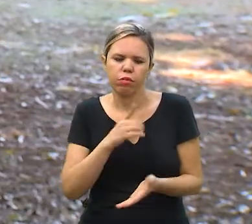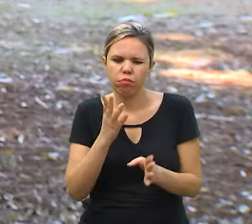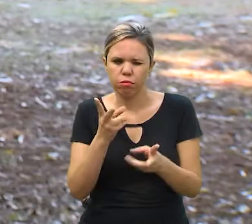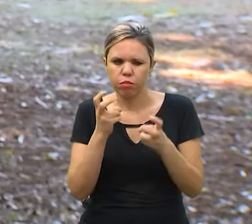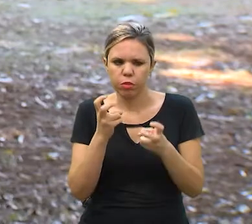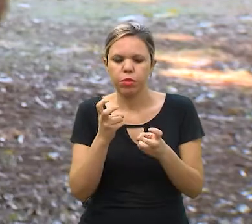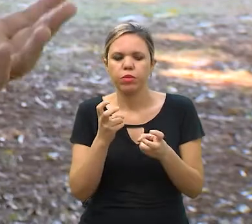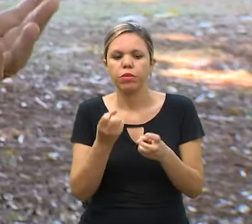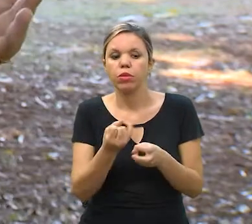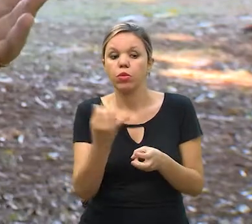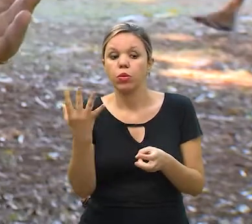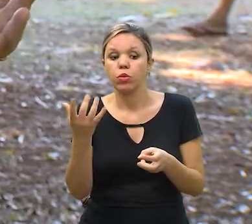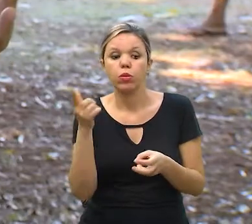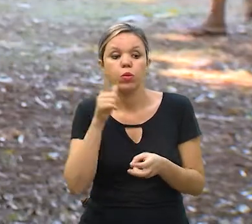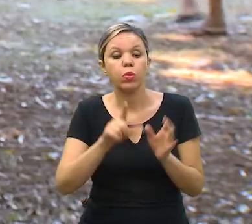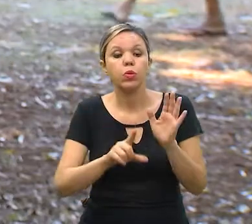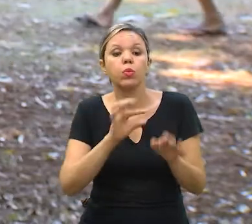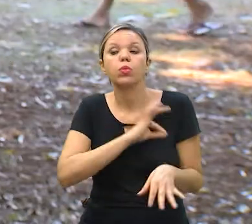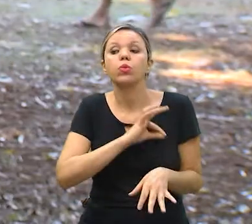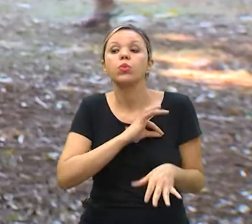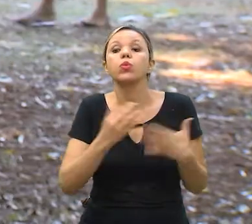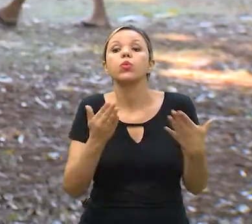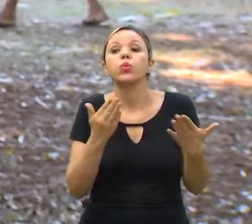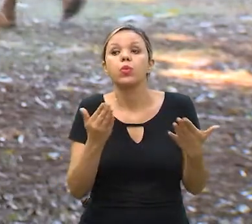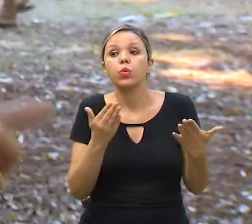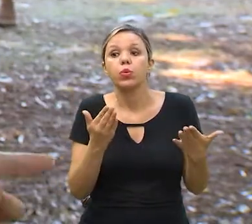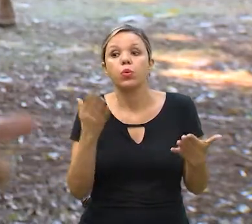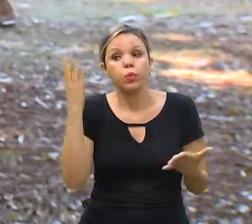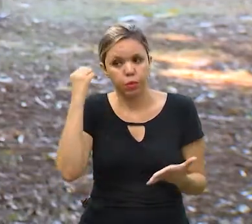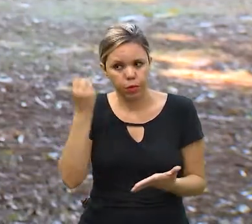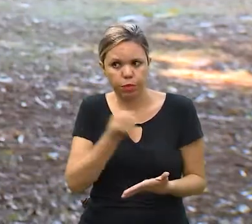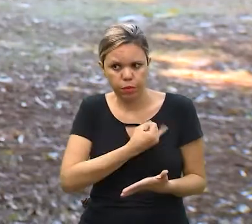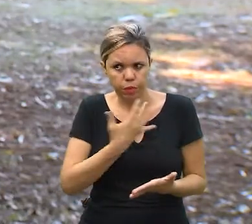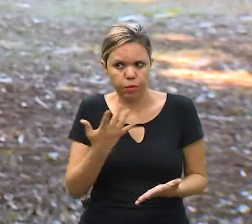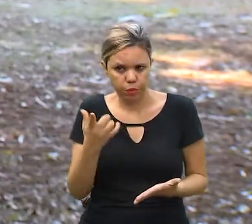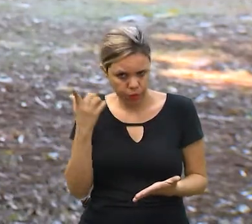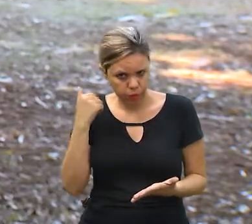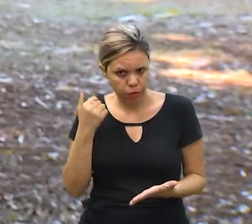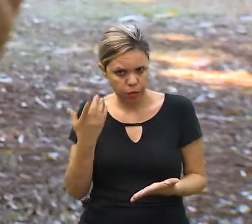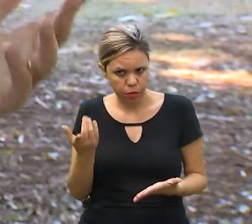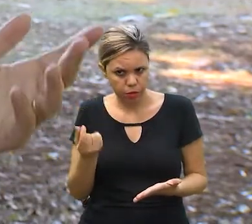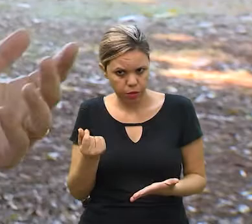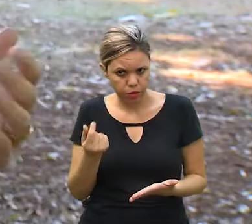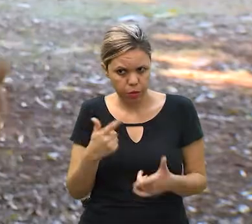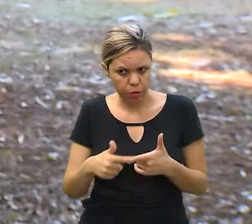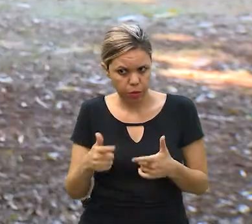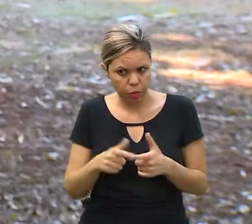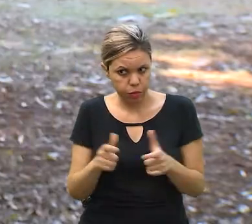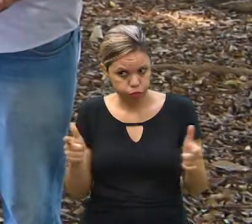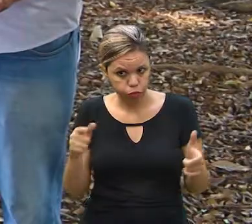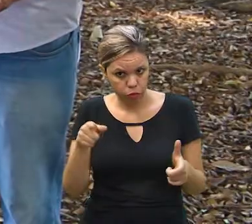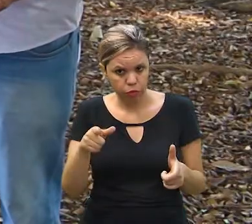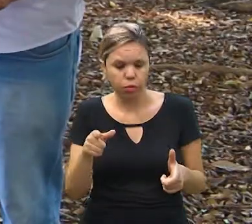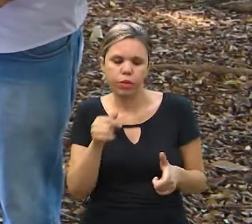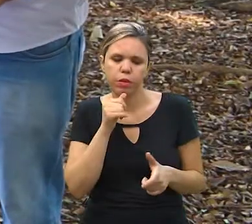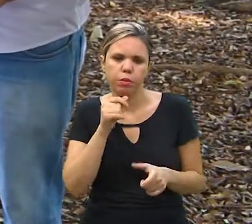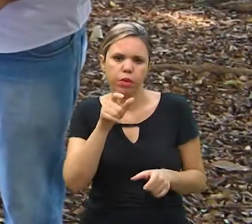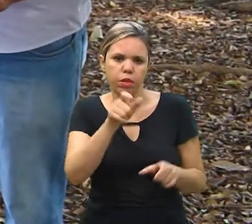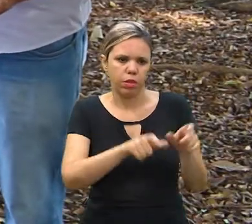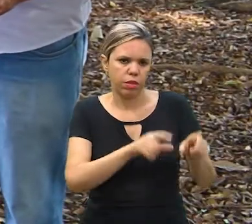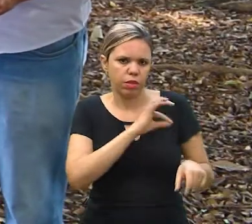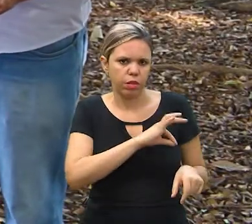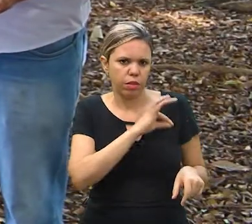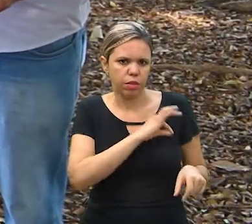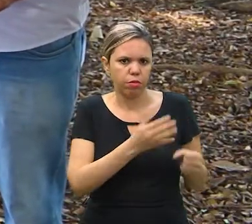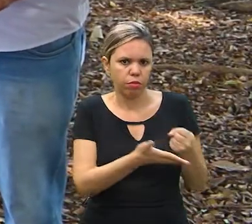identificou realmente quanto você ganha, né, quando você entende realmente qual que é a sua receita líquida, e aí tem um problema muito grande porque os seletistas, né, os